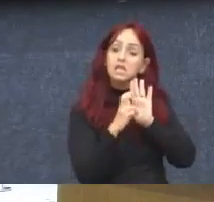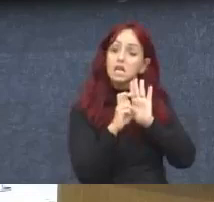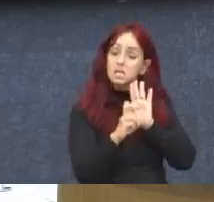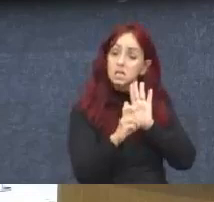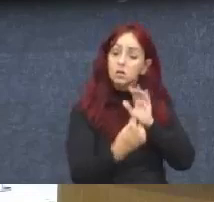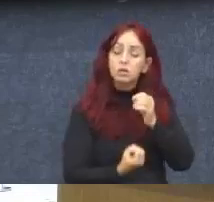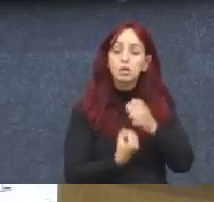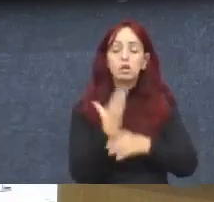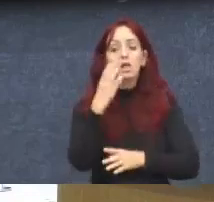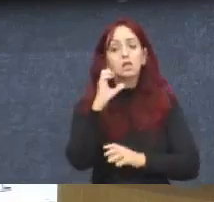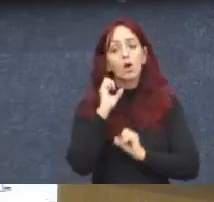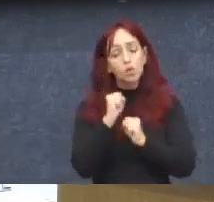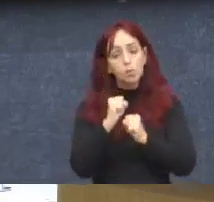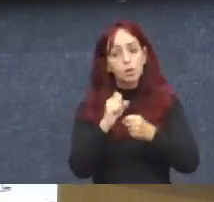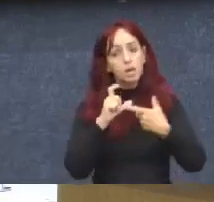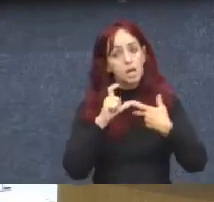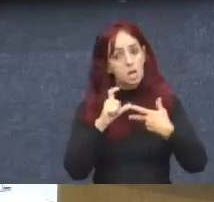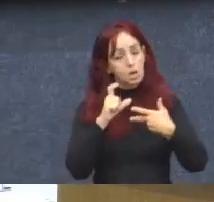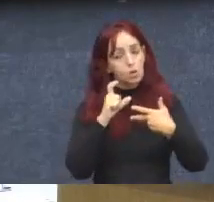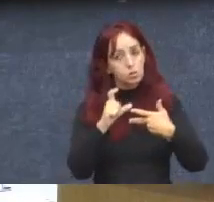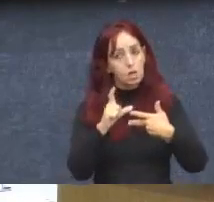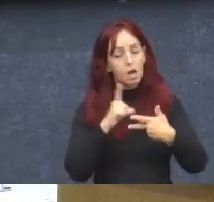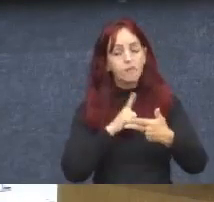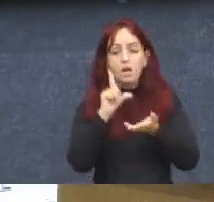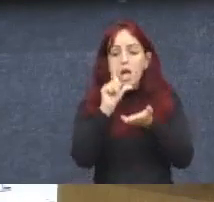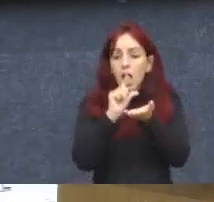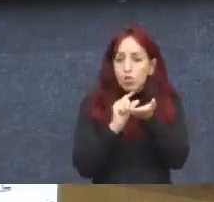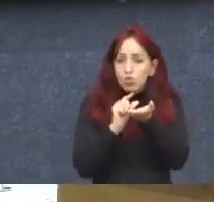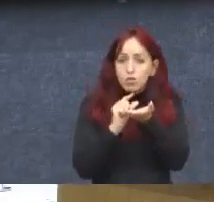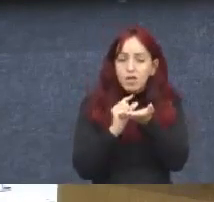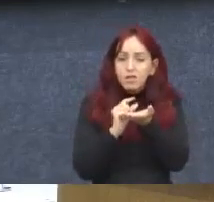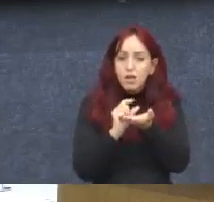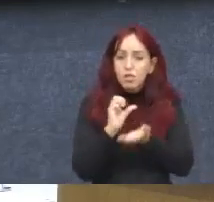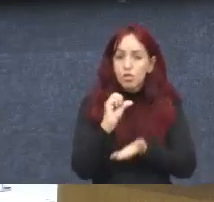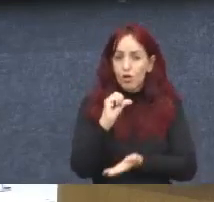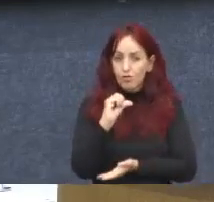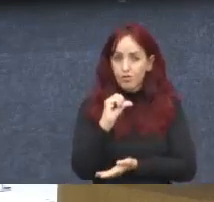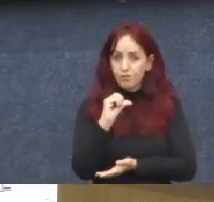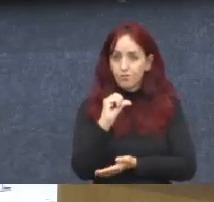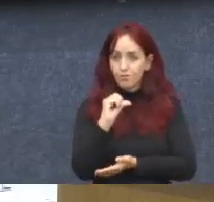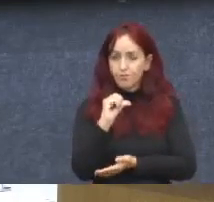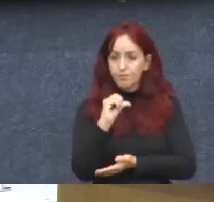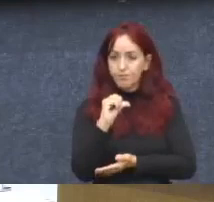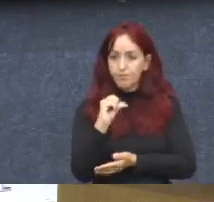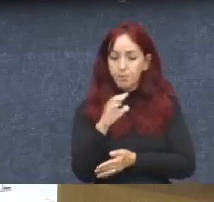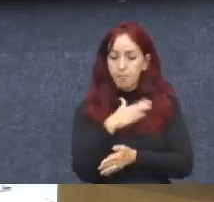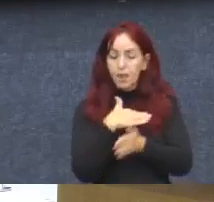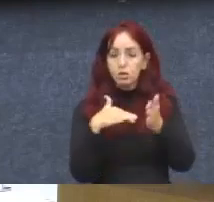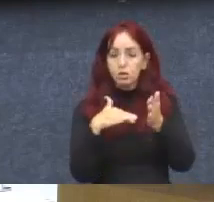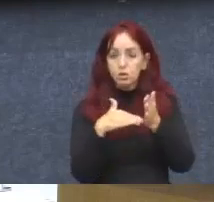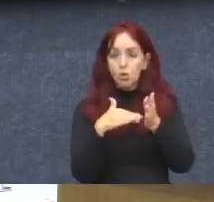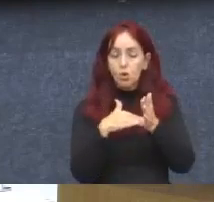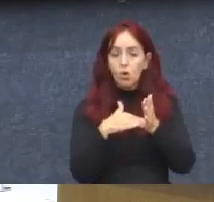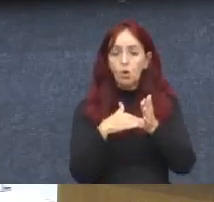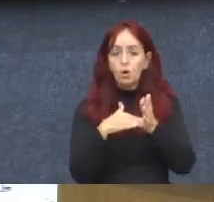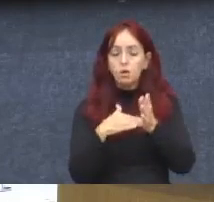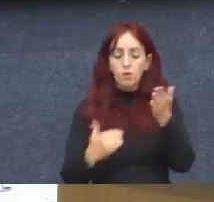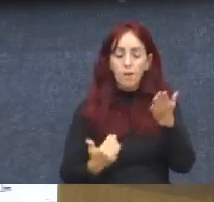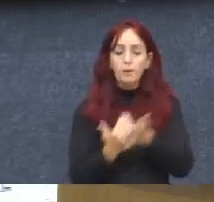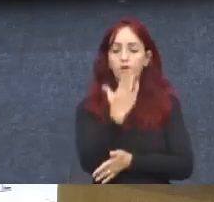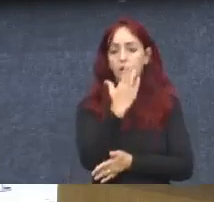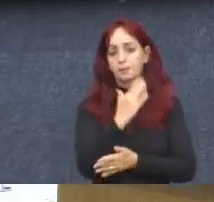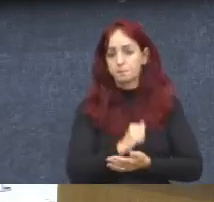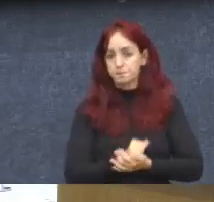do Poder Executivo, foram reduzidas a 9. Todas apreciadas neste plenário foram aprovadas.